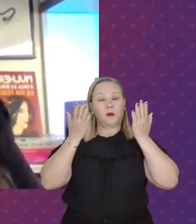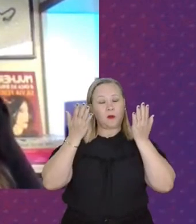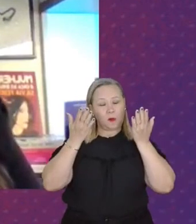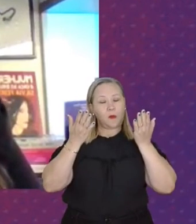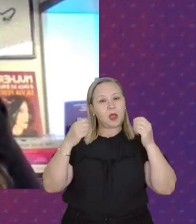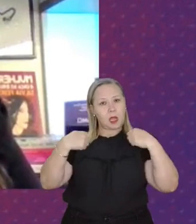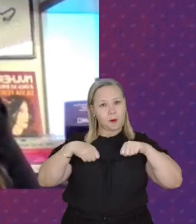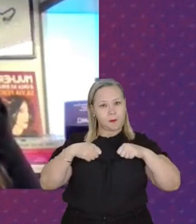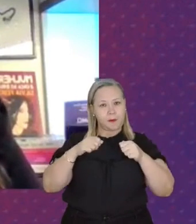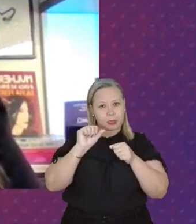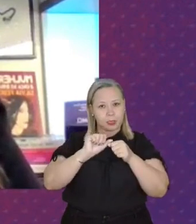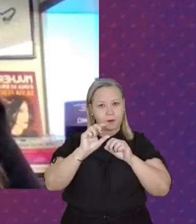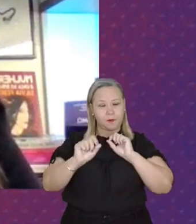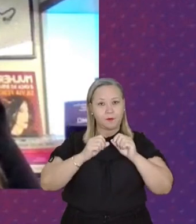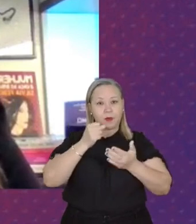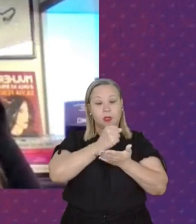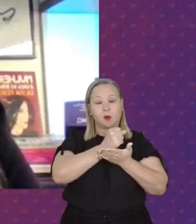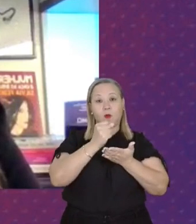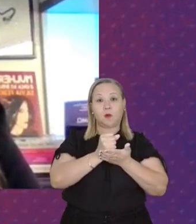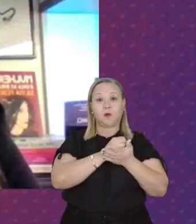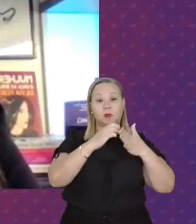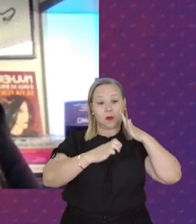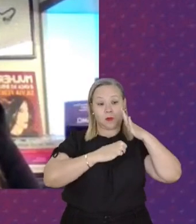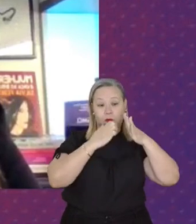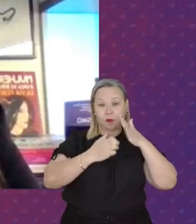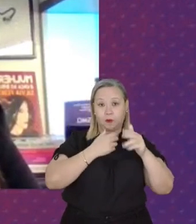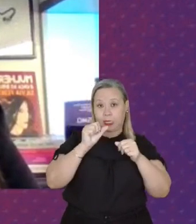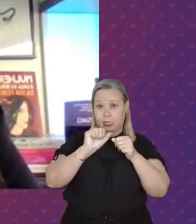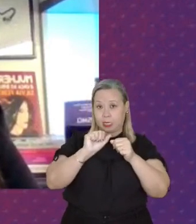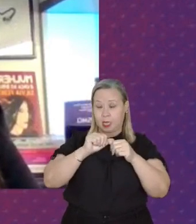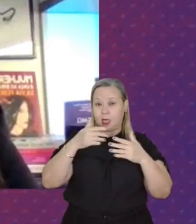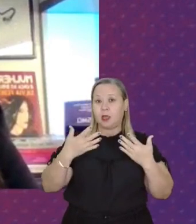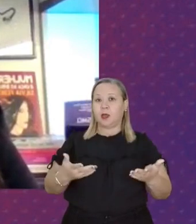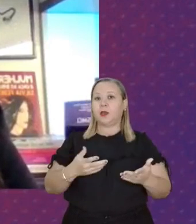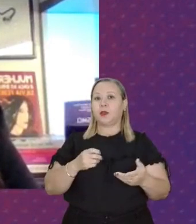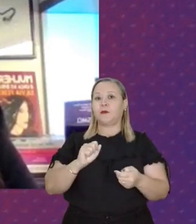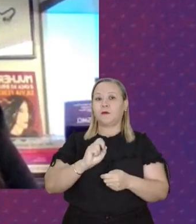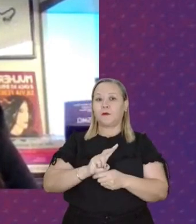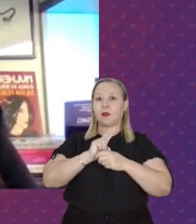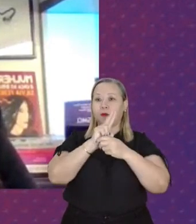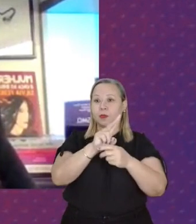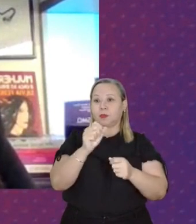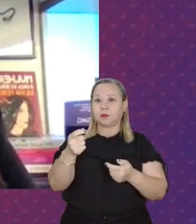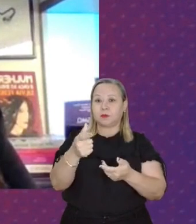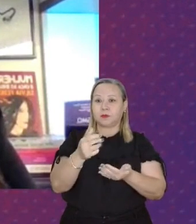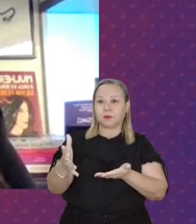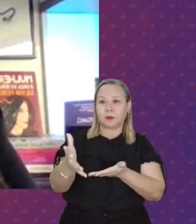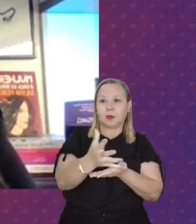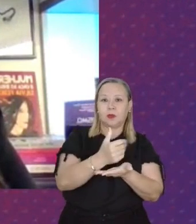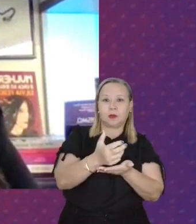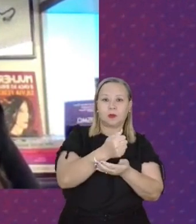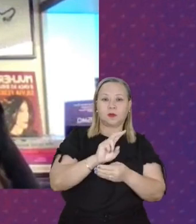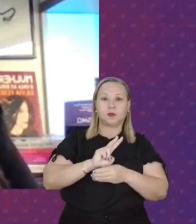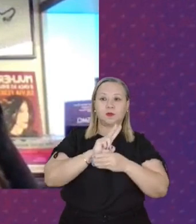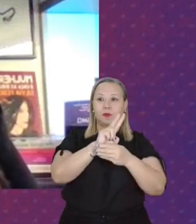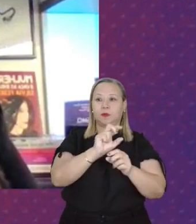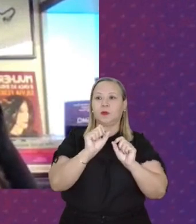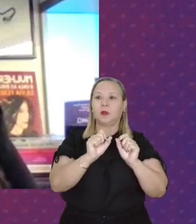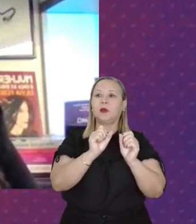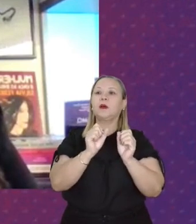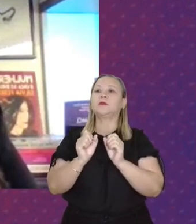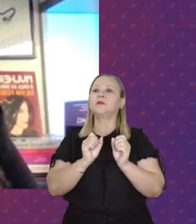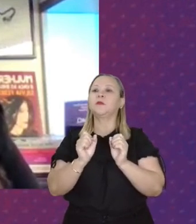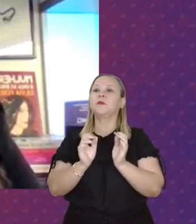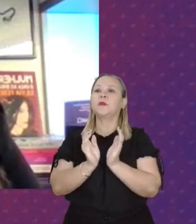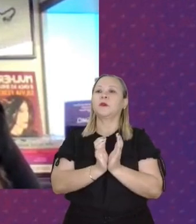deveria, é contratar uma empresa que faz ali o financiamento, a arrecadação de recursos para o financiamento coletivo, né? Então, o que